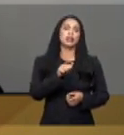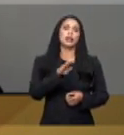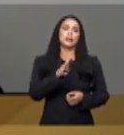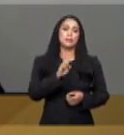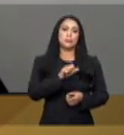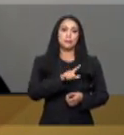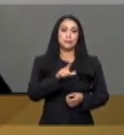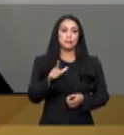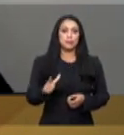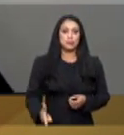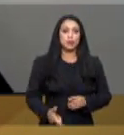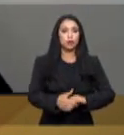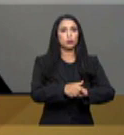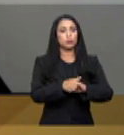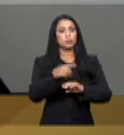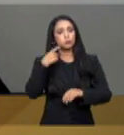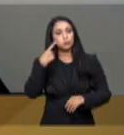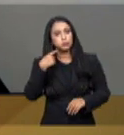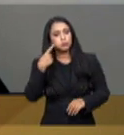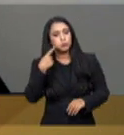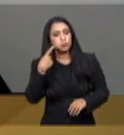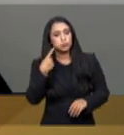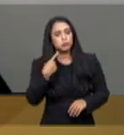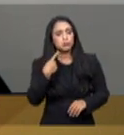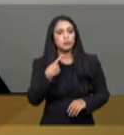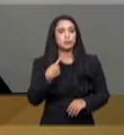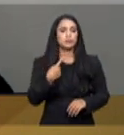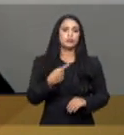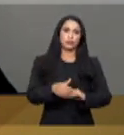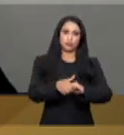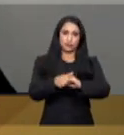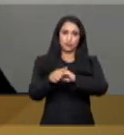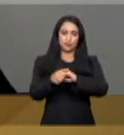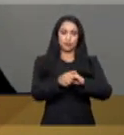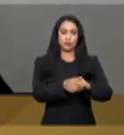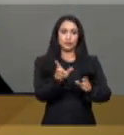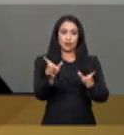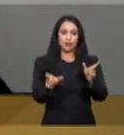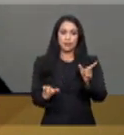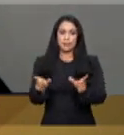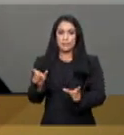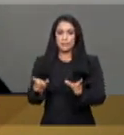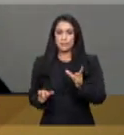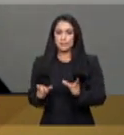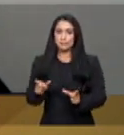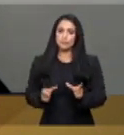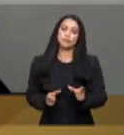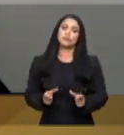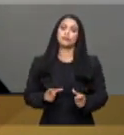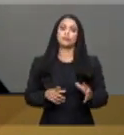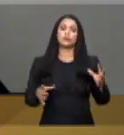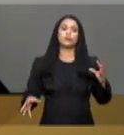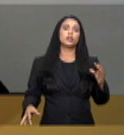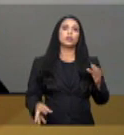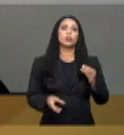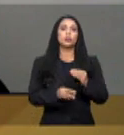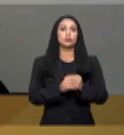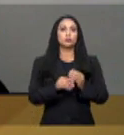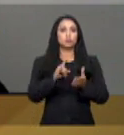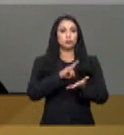Os advogados aqui presentes sintam-se devidamente e pessoalmente cumprimentados. Estes são embargos de